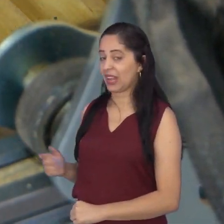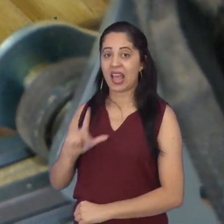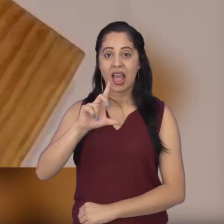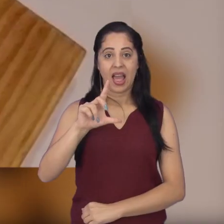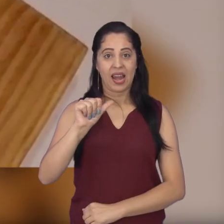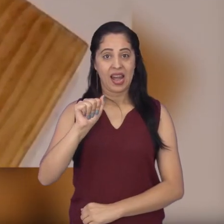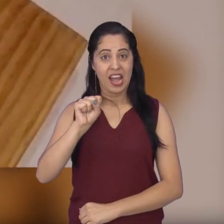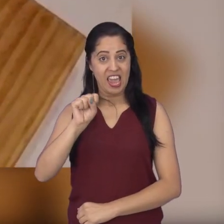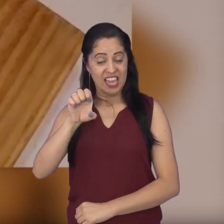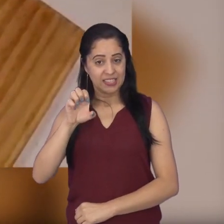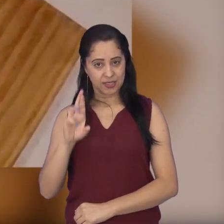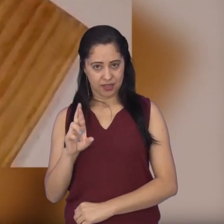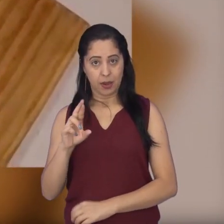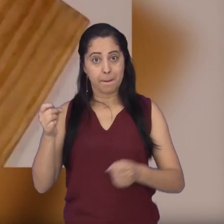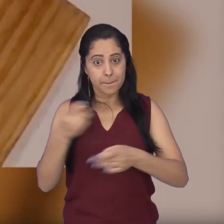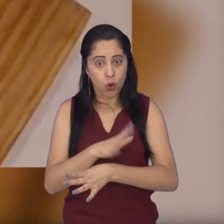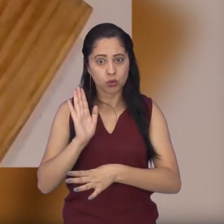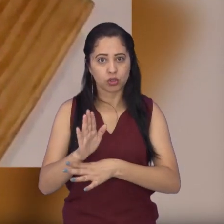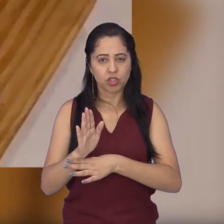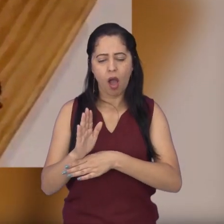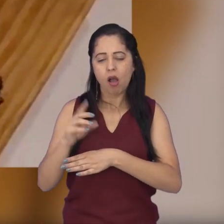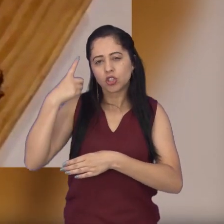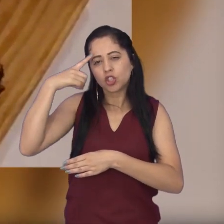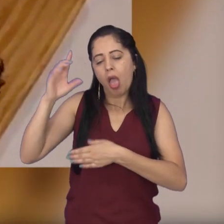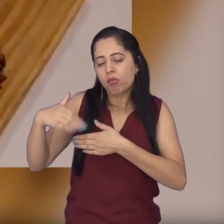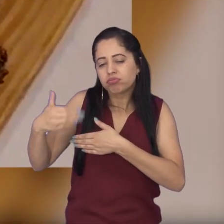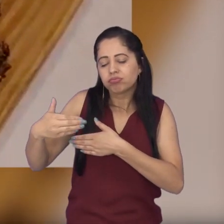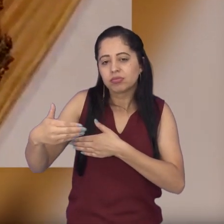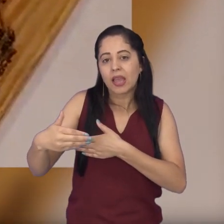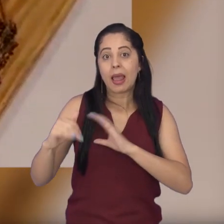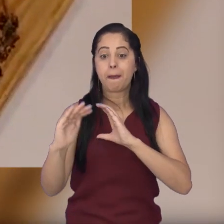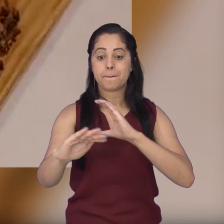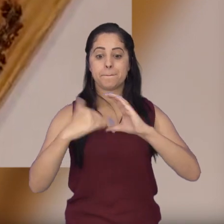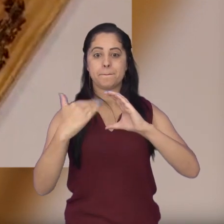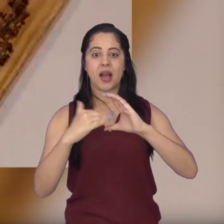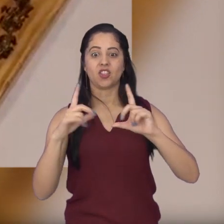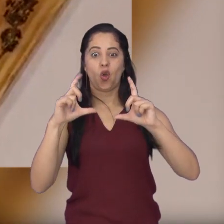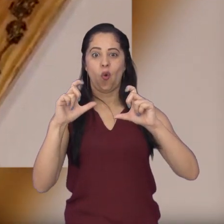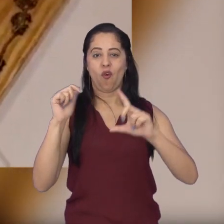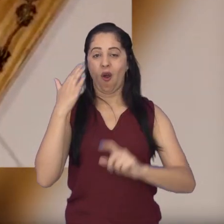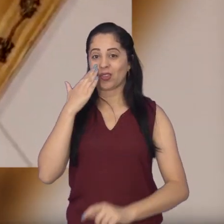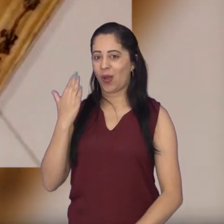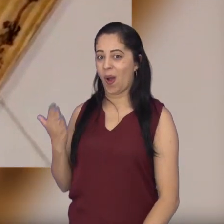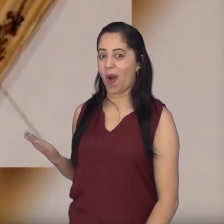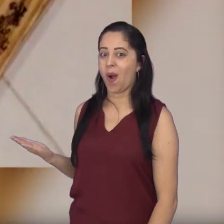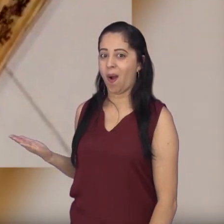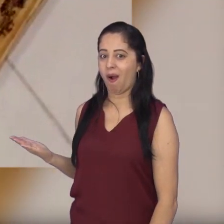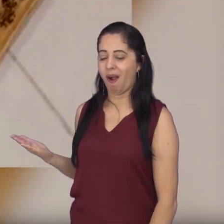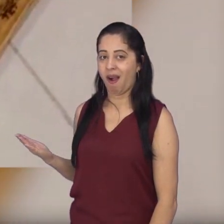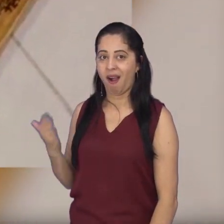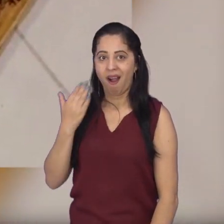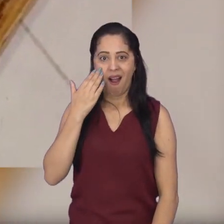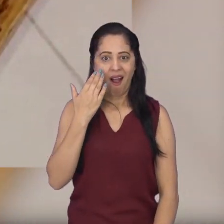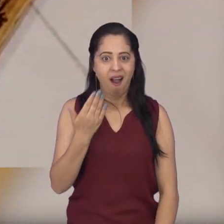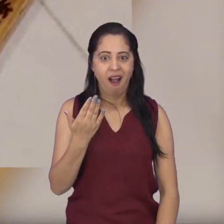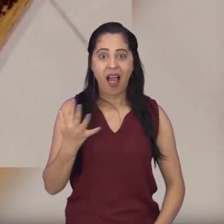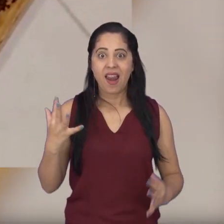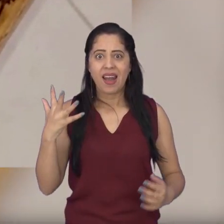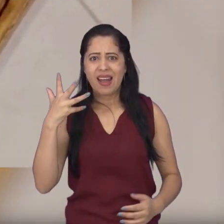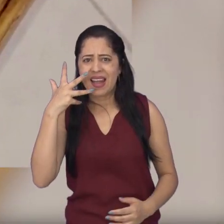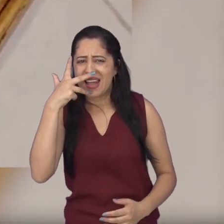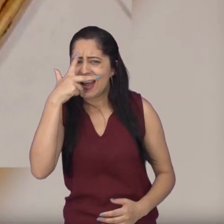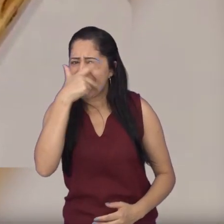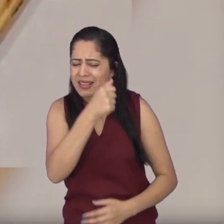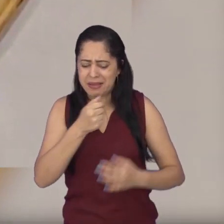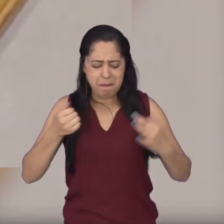Assinatura a laser concluída. Depois de alguns dias, o Bruno encaminhou o resultado final pra gente. Vejam só